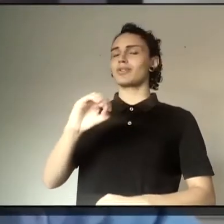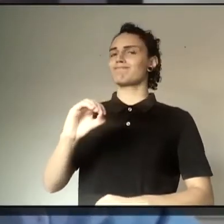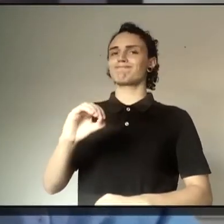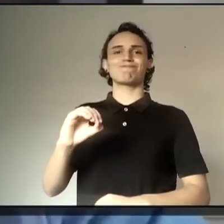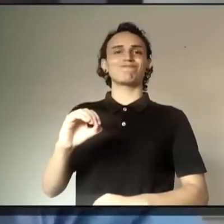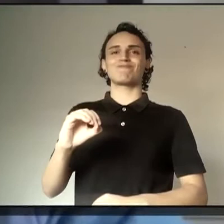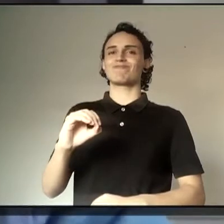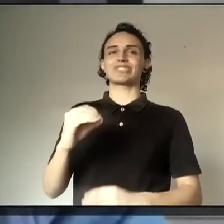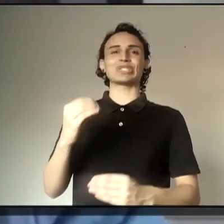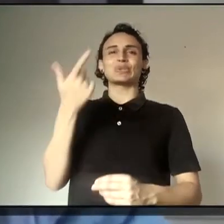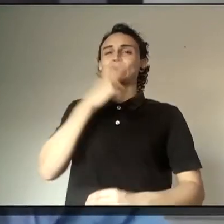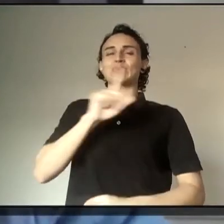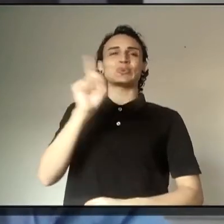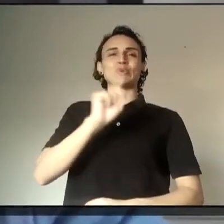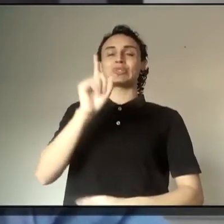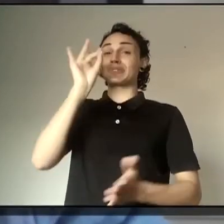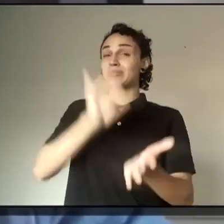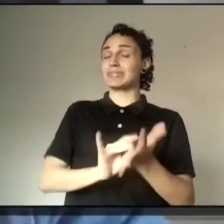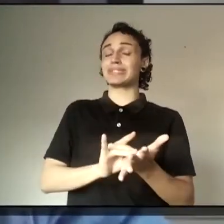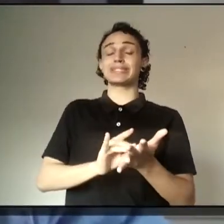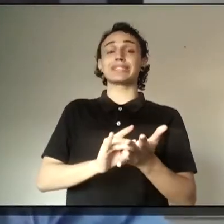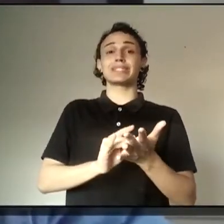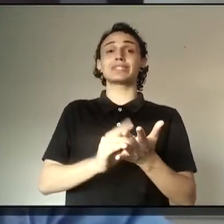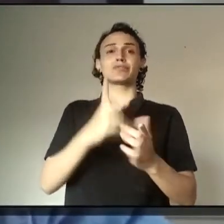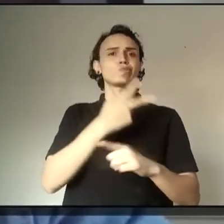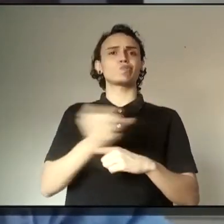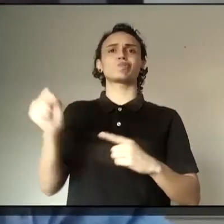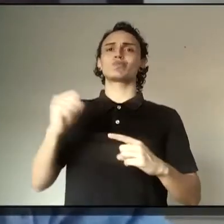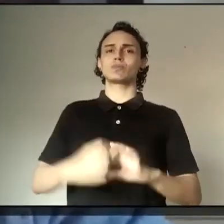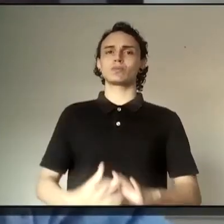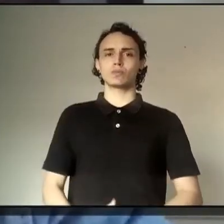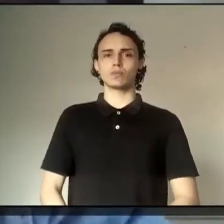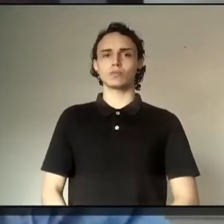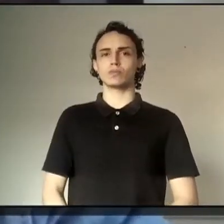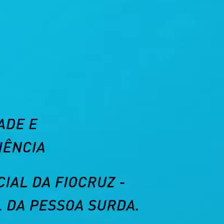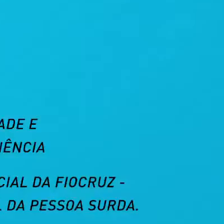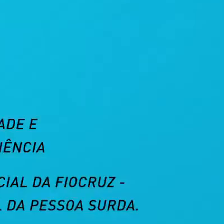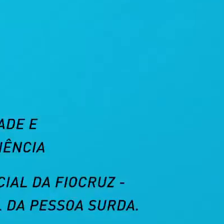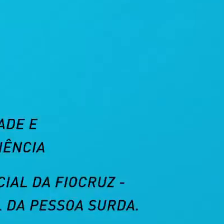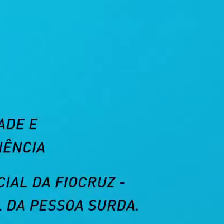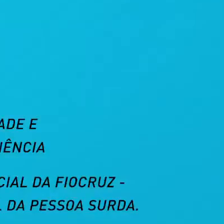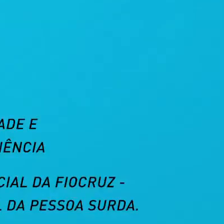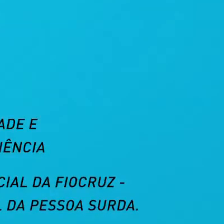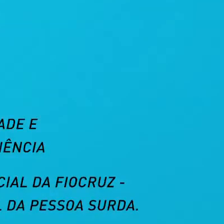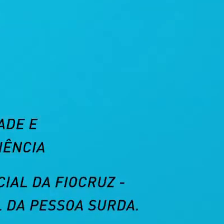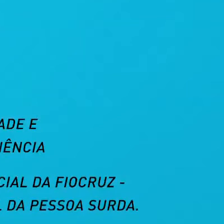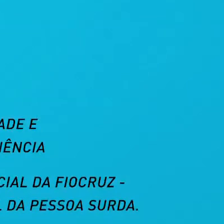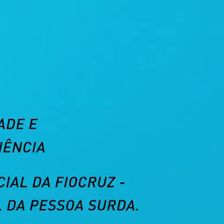contra as bactérias utilizando antibióticos, ela já nasce perdida.